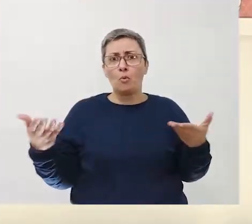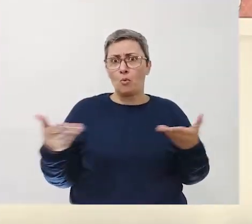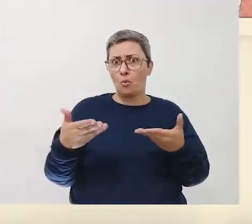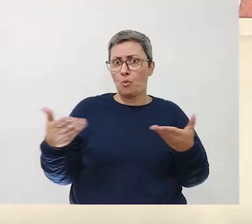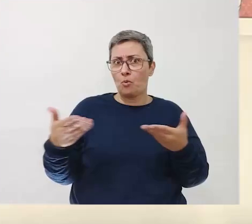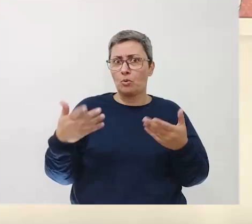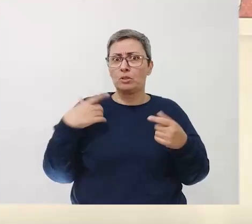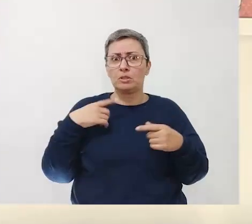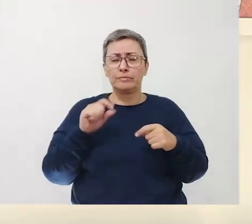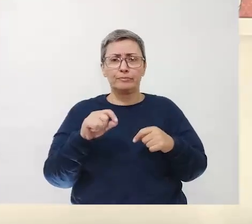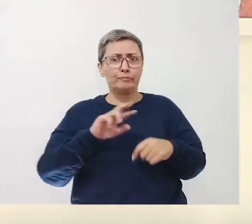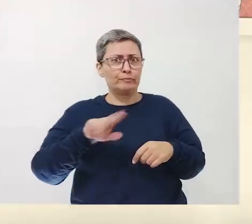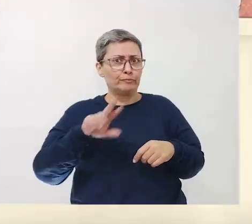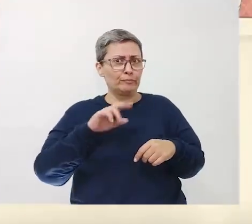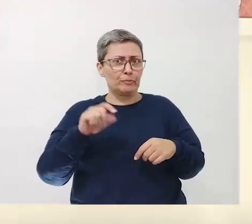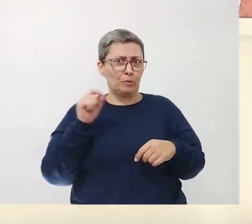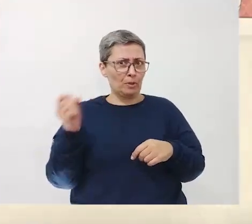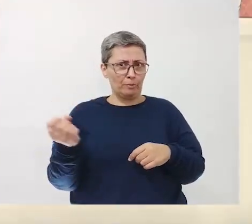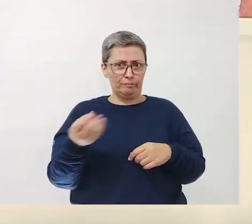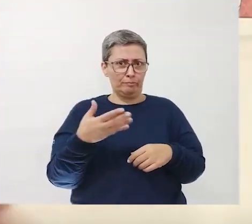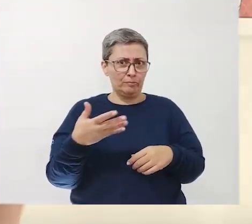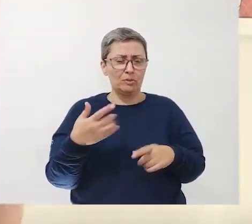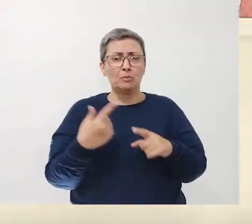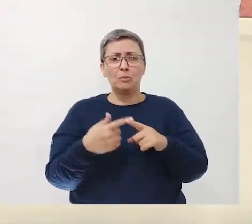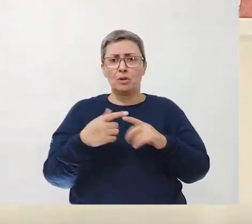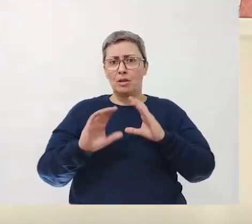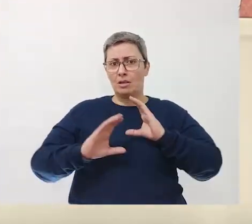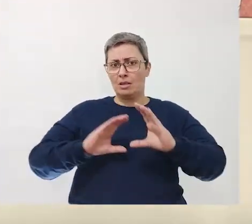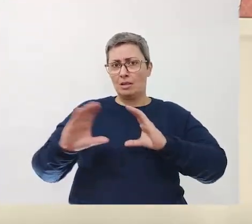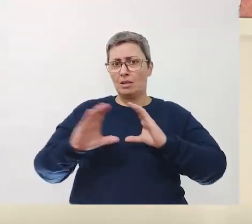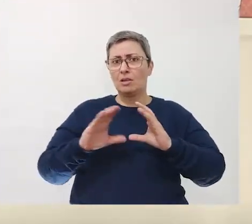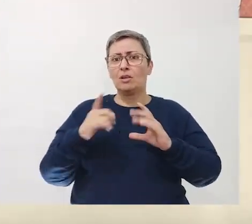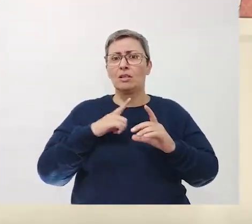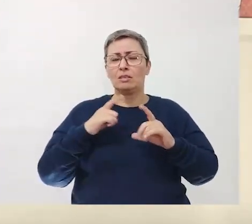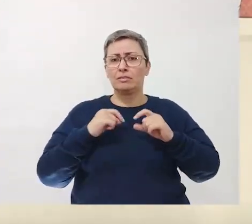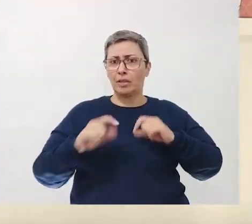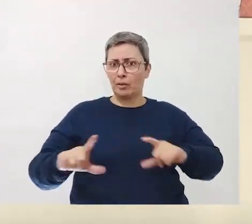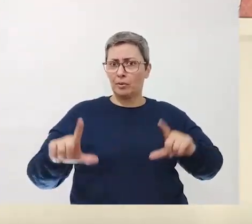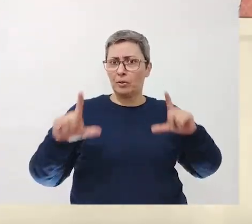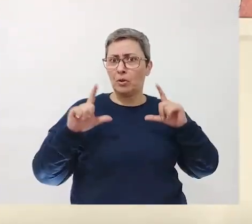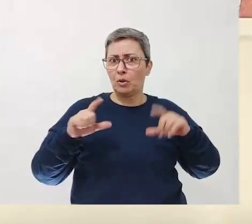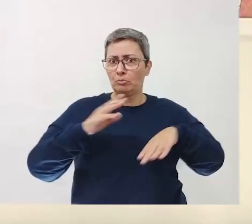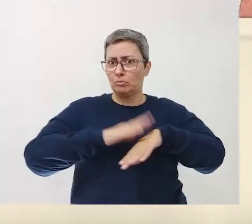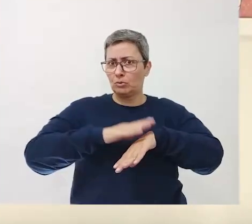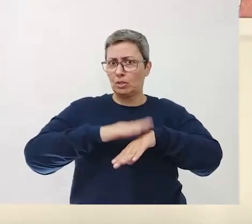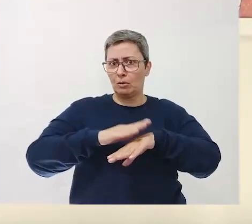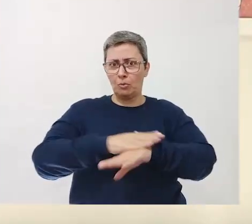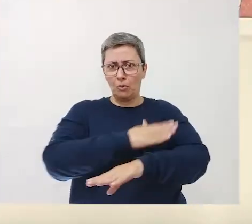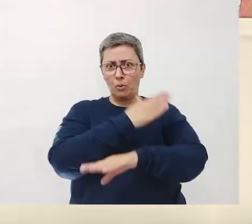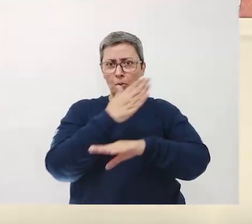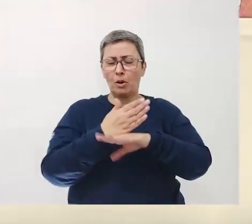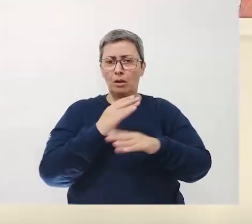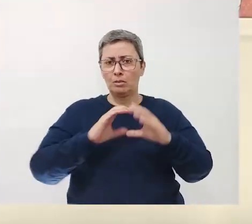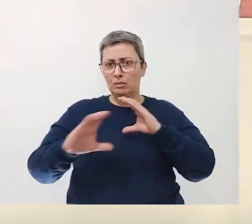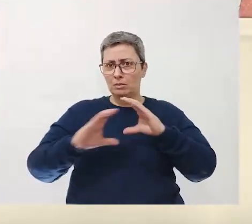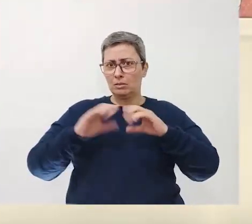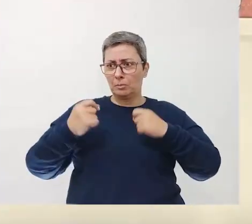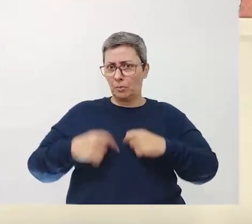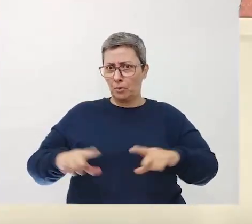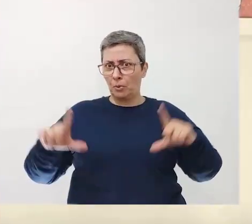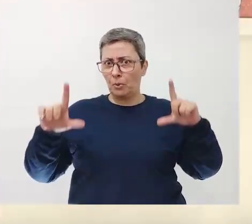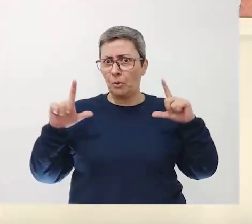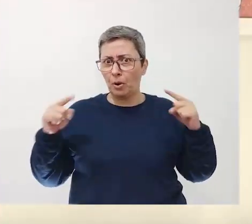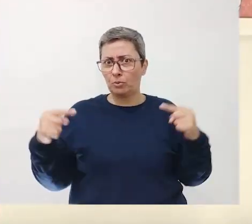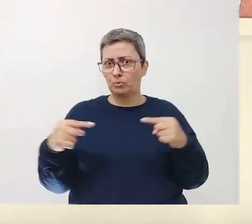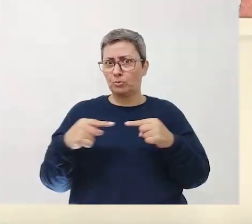superexposição. Bom, hoje em dia isso não é novidade, porque a comunicação está em evidência o tempo